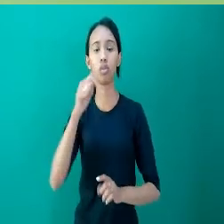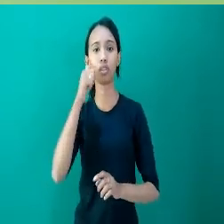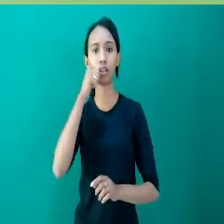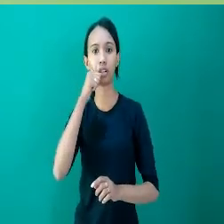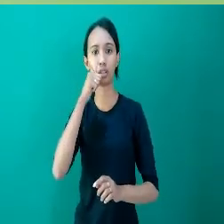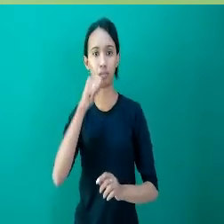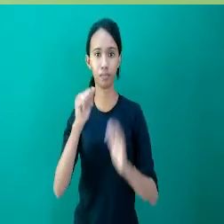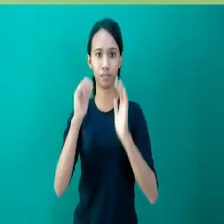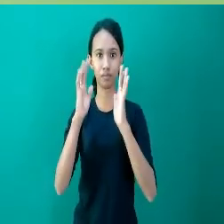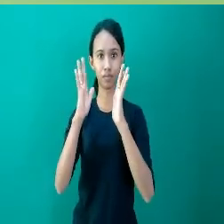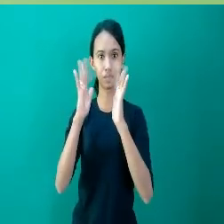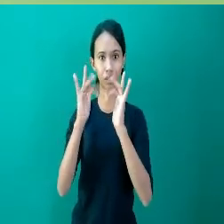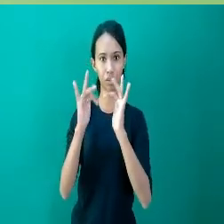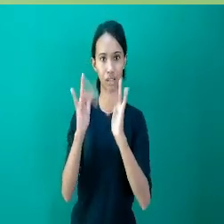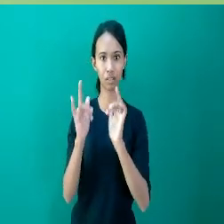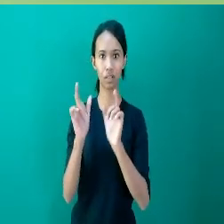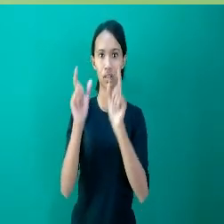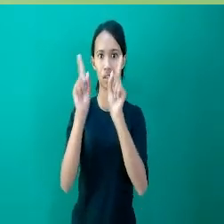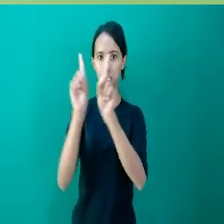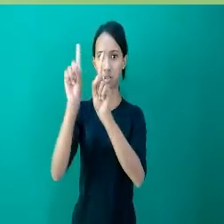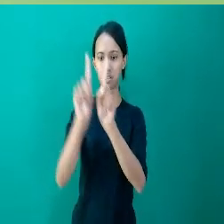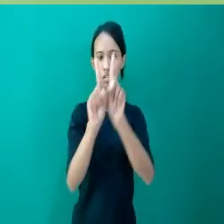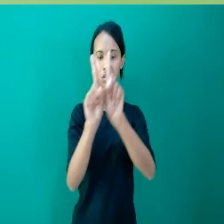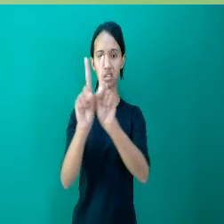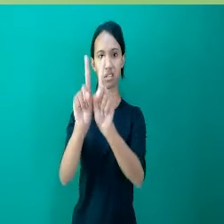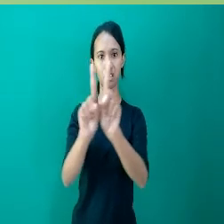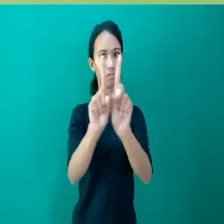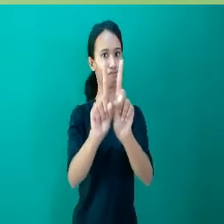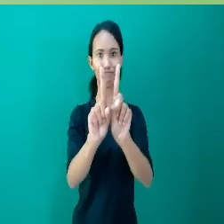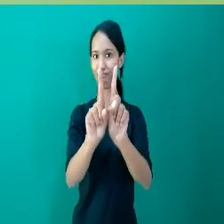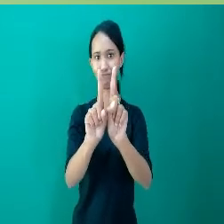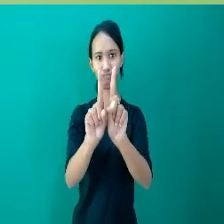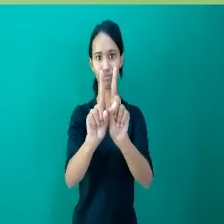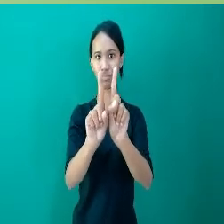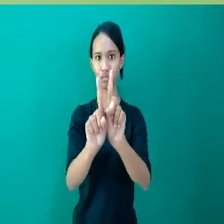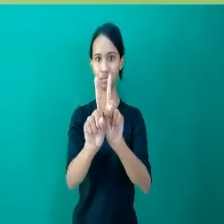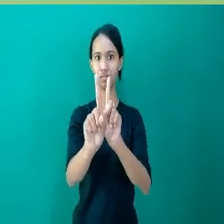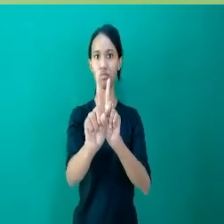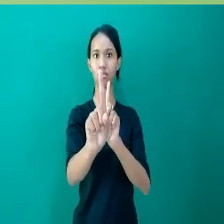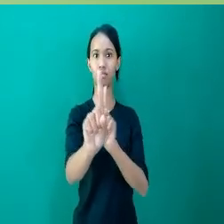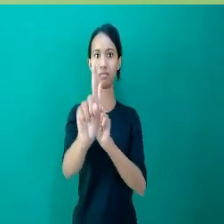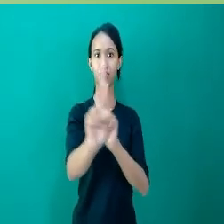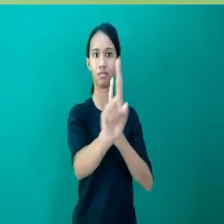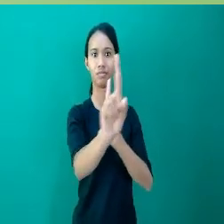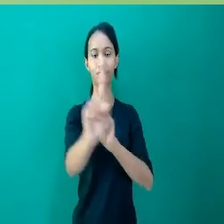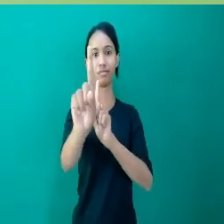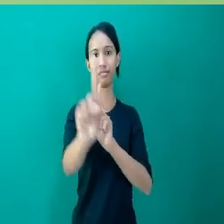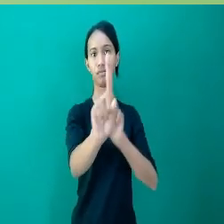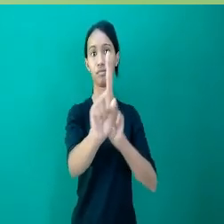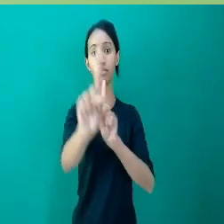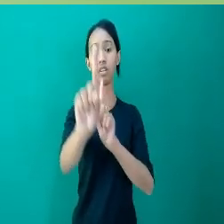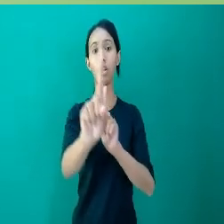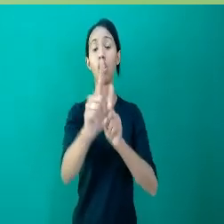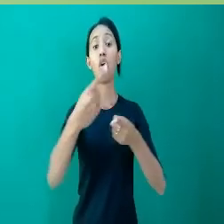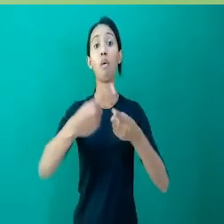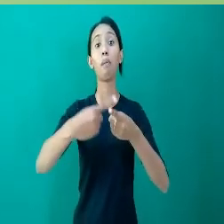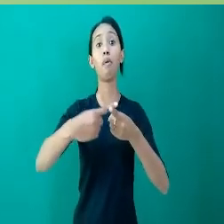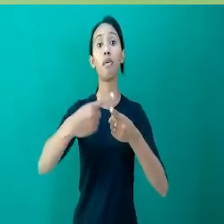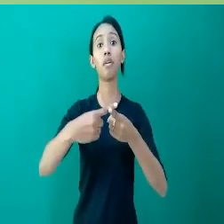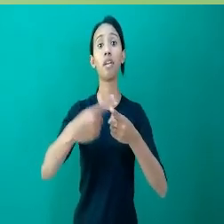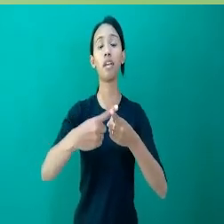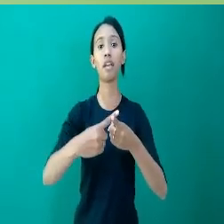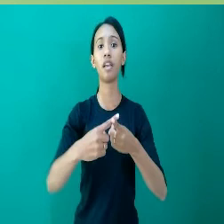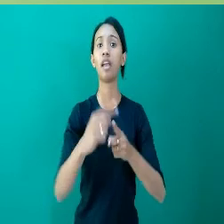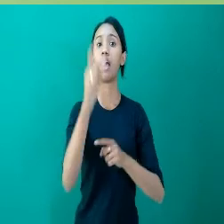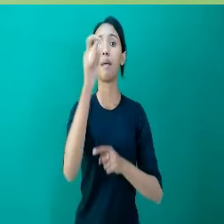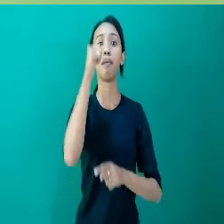Então eu via naquilo ali um ato racista dele. Eu até me perguntava: vem cá, por que é isso? Não, é porque. Eu digo. Todo mundo